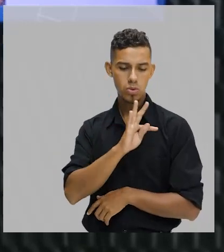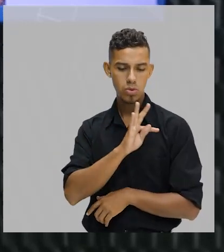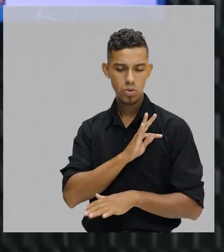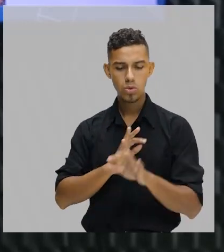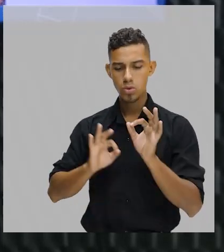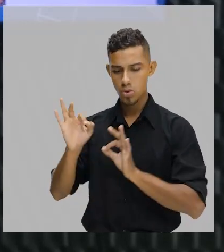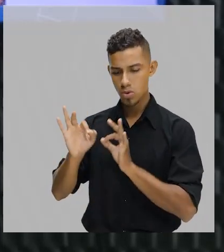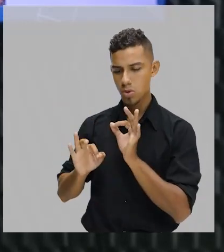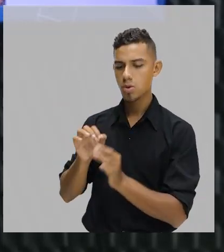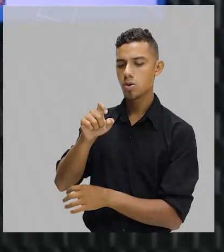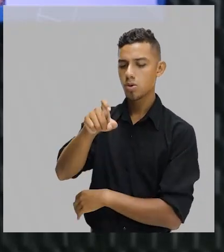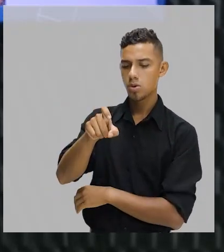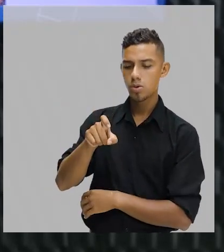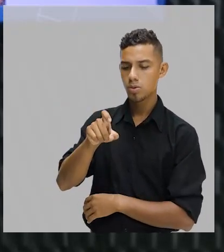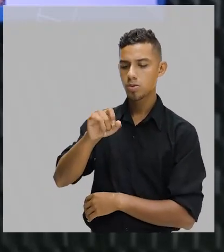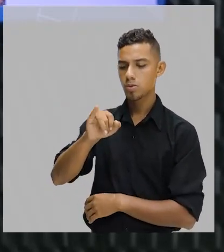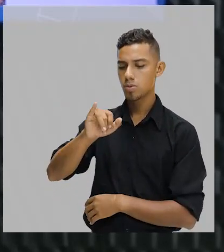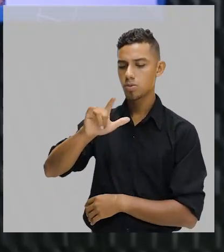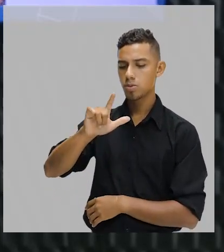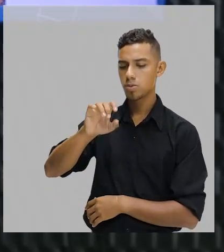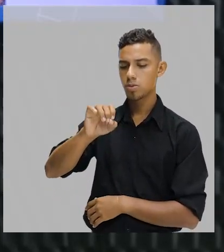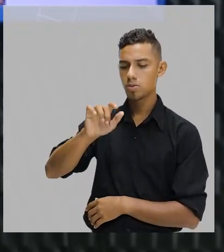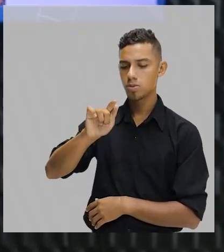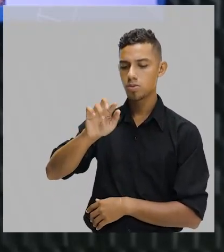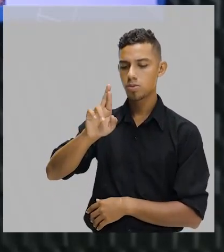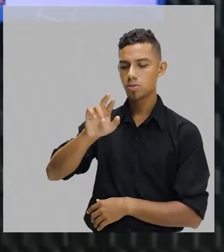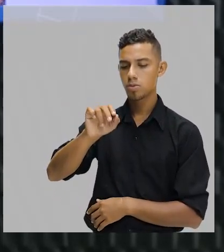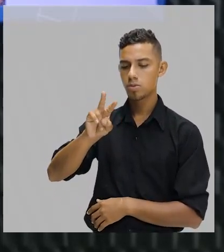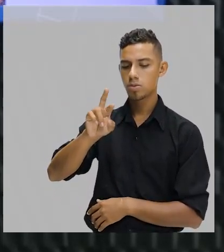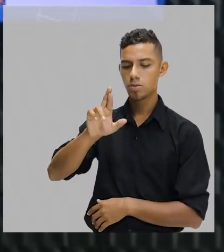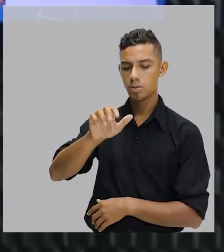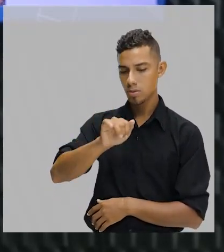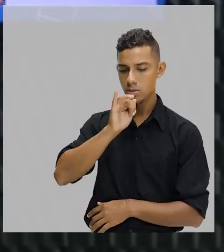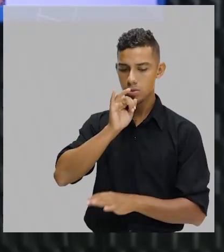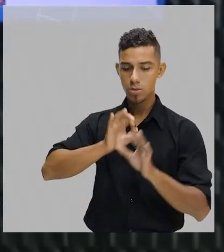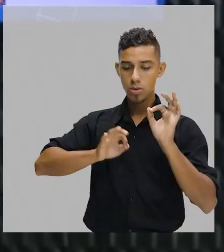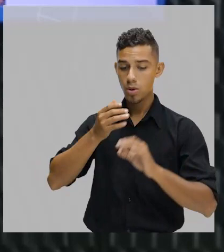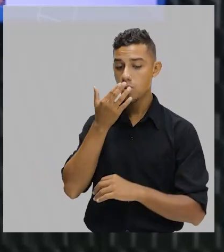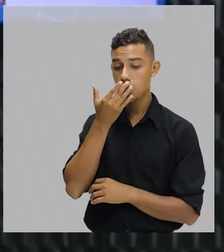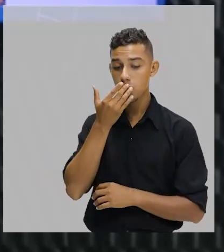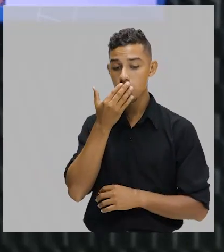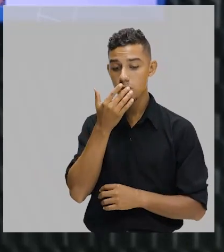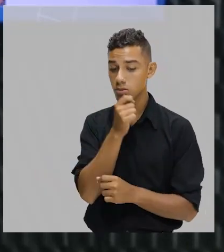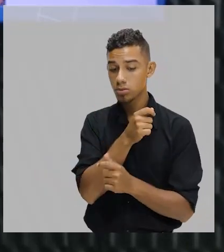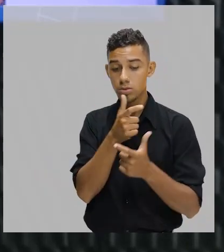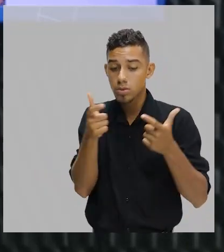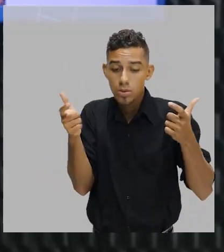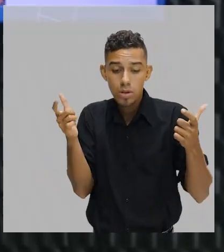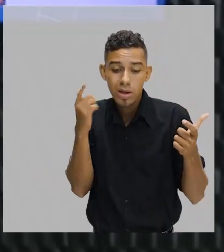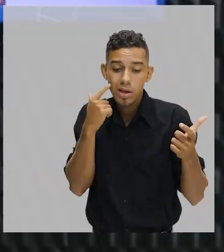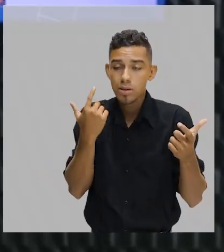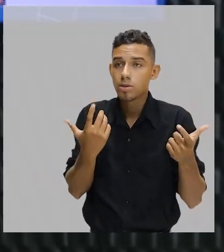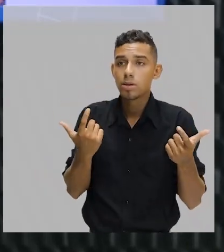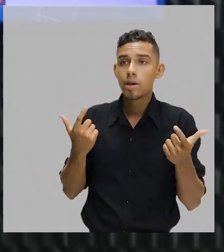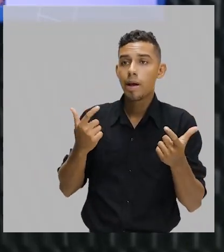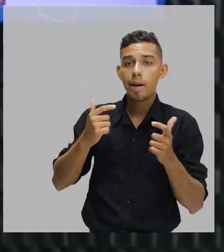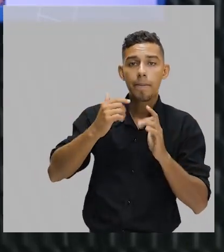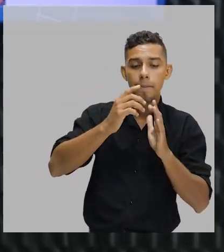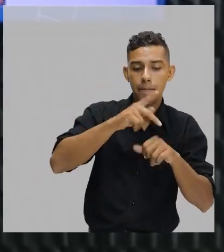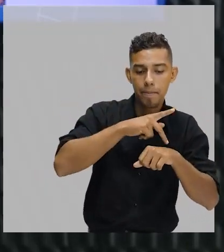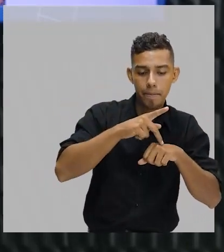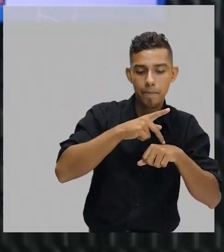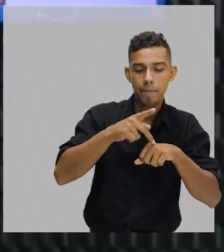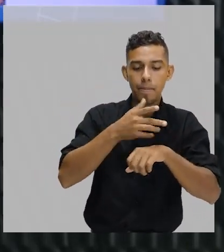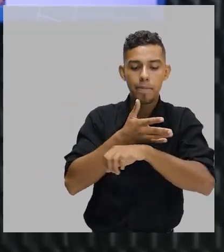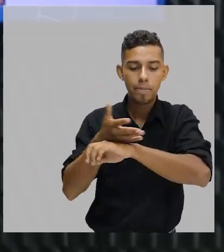de xilogravura que é única no Brasil. Ele consegue fazer a xilogravura colorida, quando a maioria dos artistas faz em preto e branco. E o